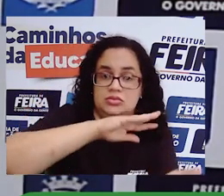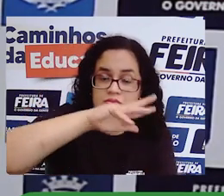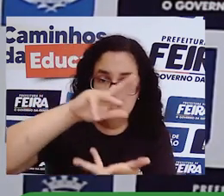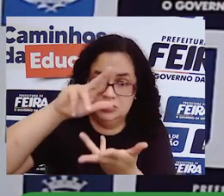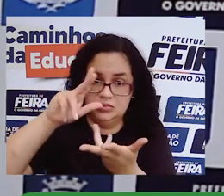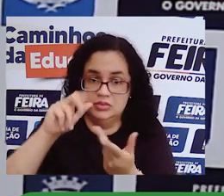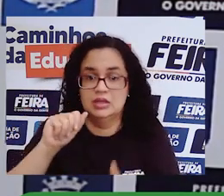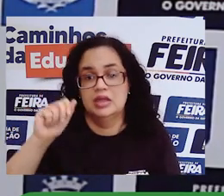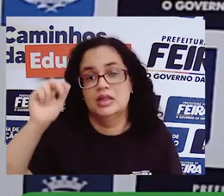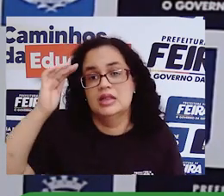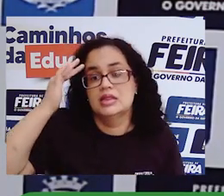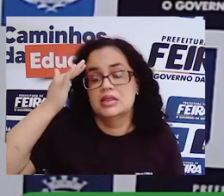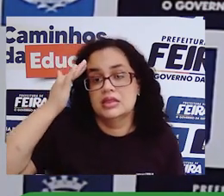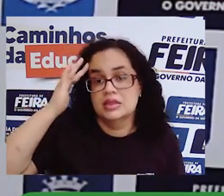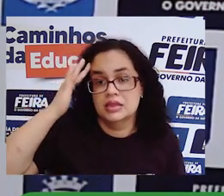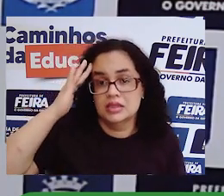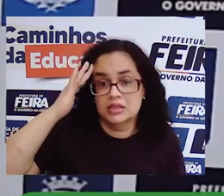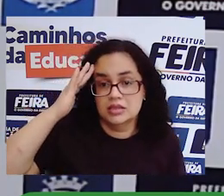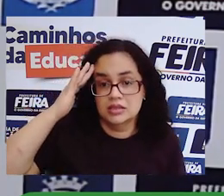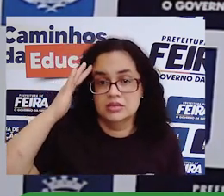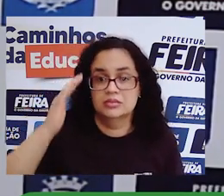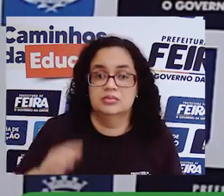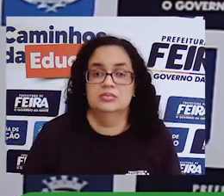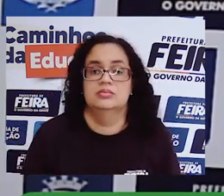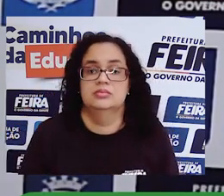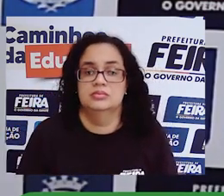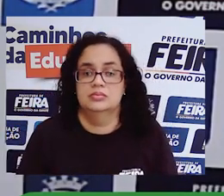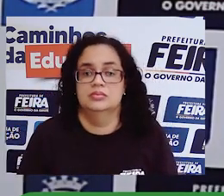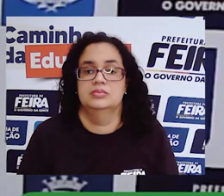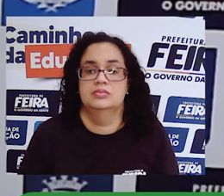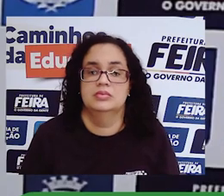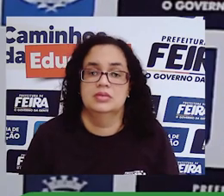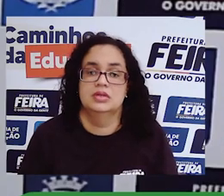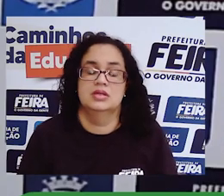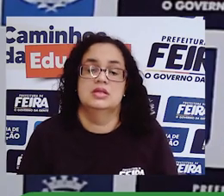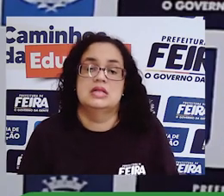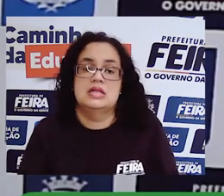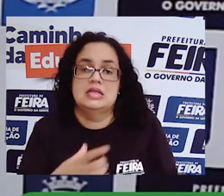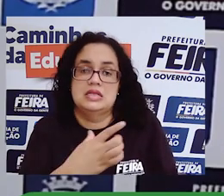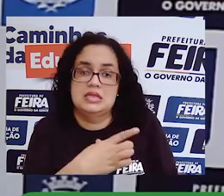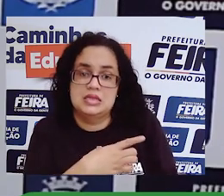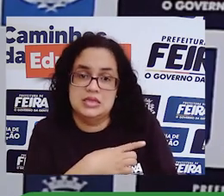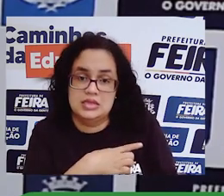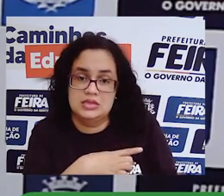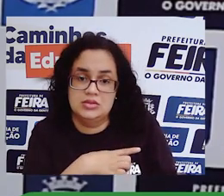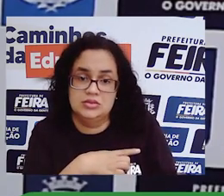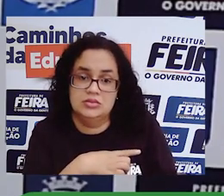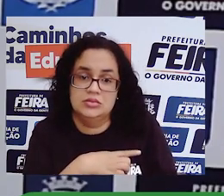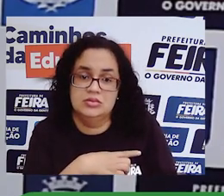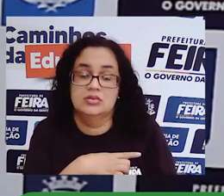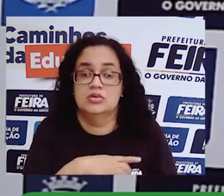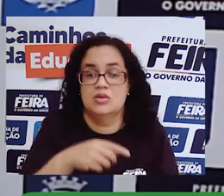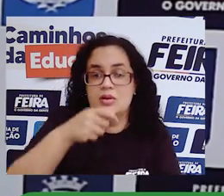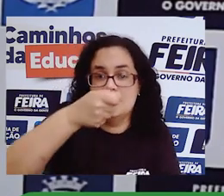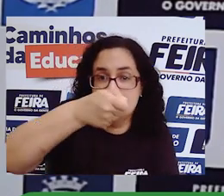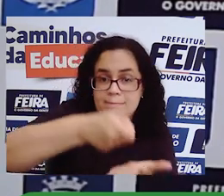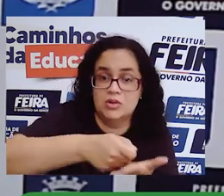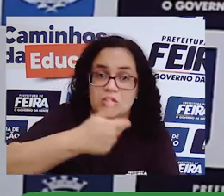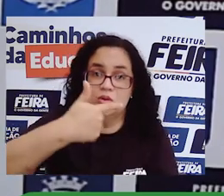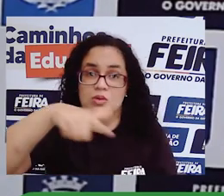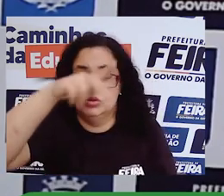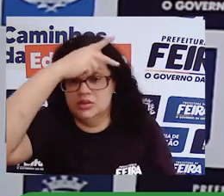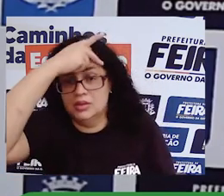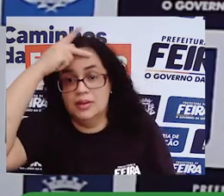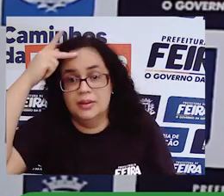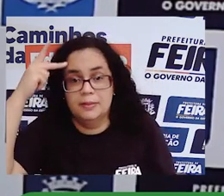eles entendem o que a outra pessoa quer dizer. Ele permite que esteja estabelecida uma comunicação com o outro,